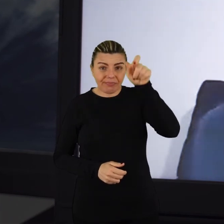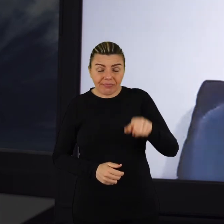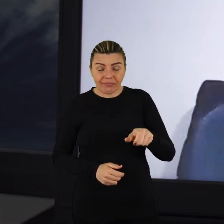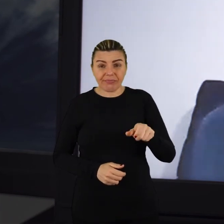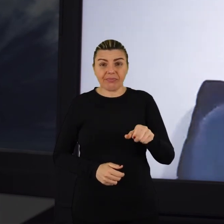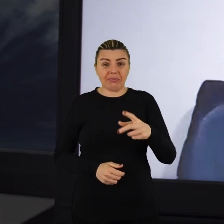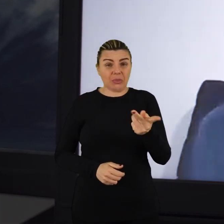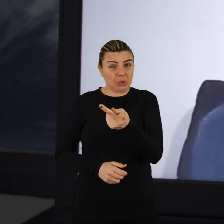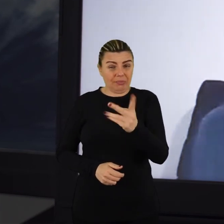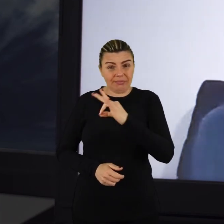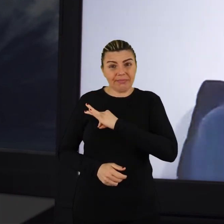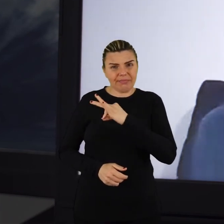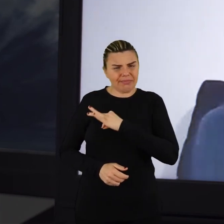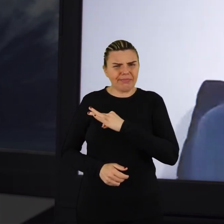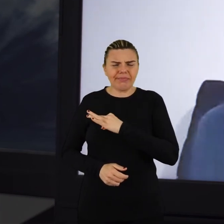Eles